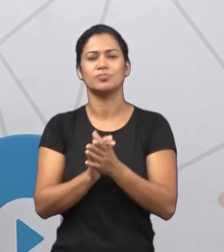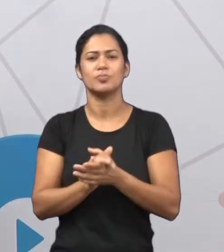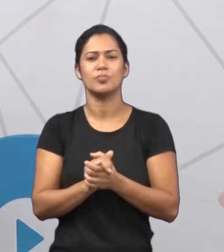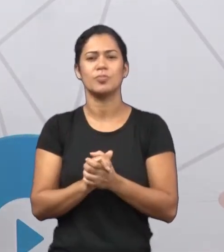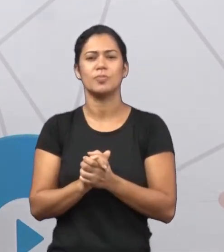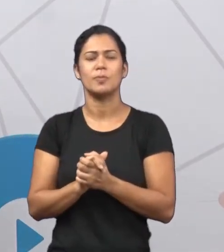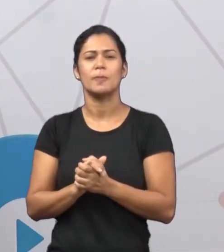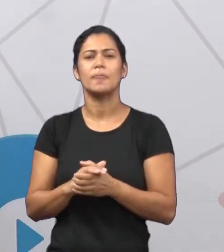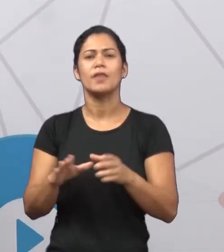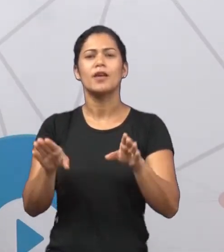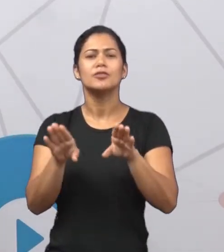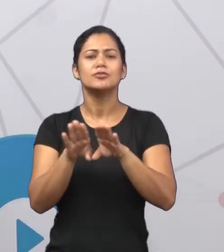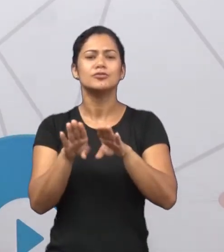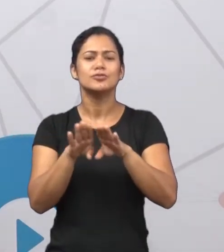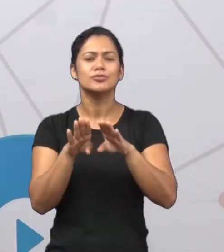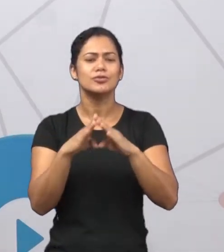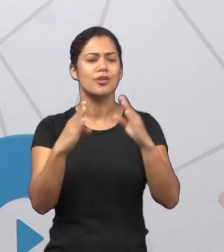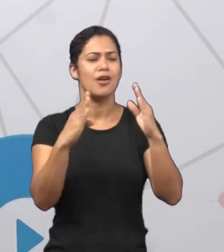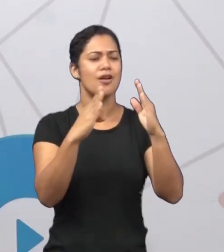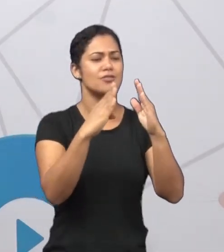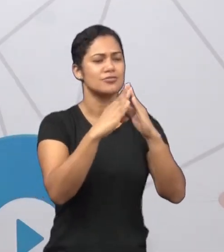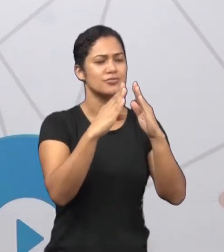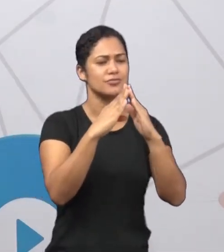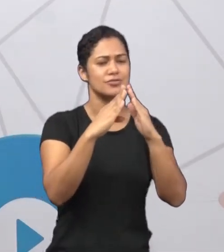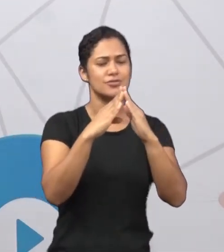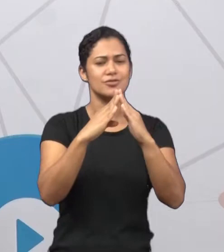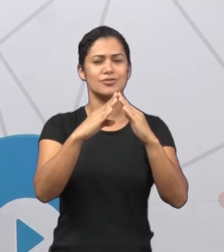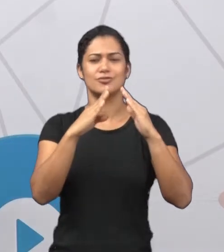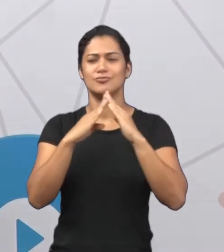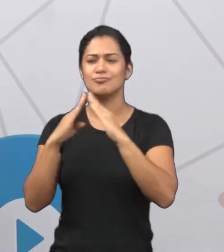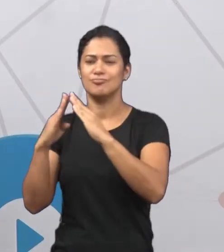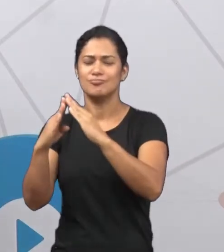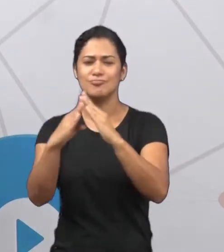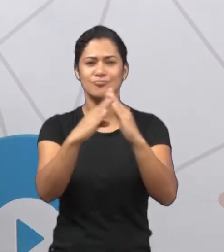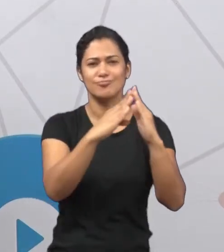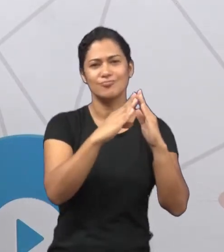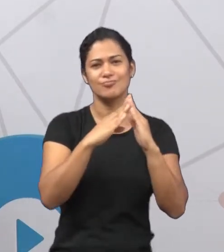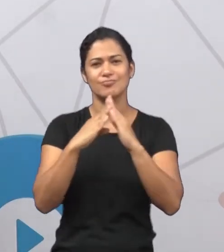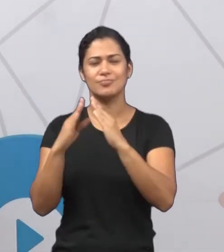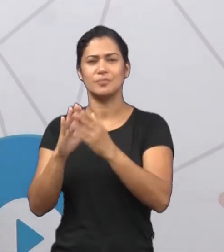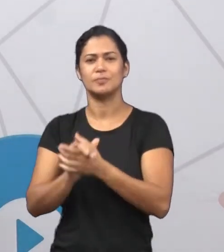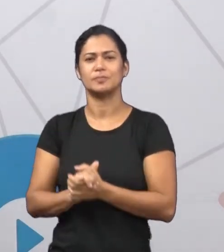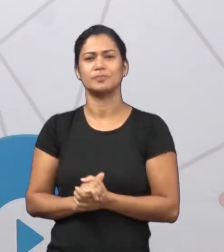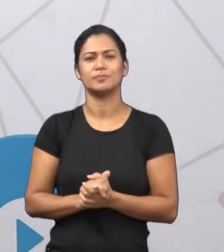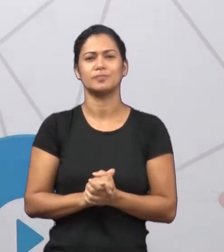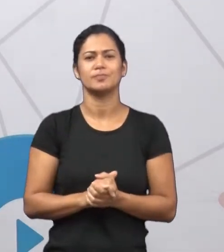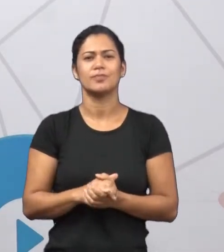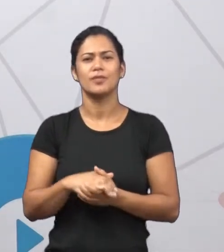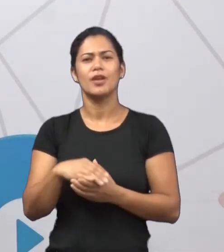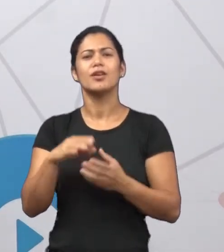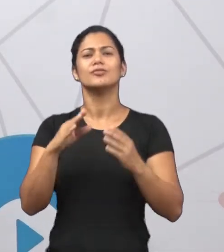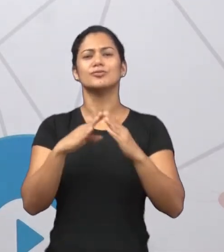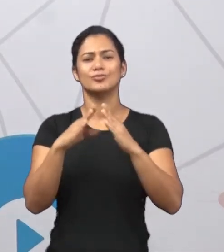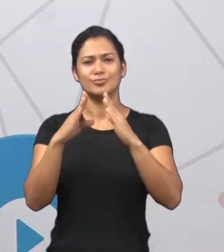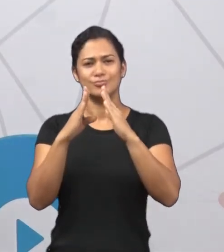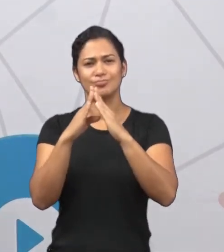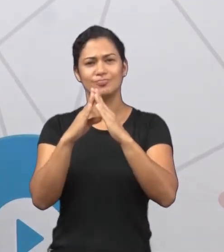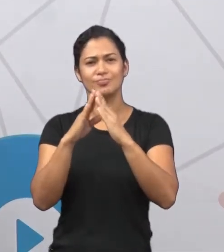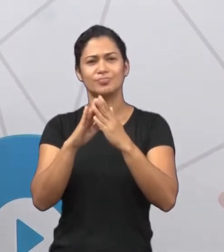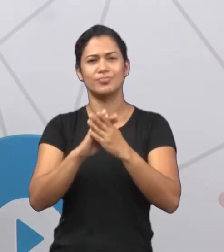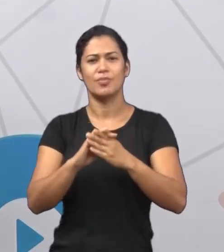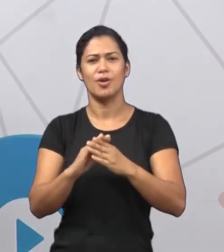predomina as residências, né? As casas, condomínios, né? Isso,